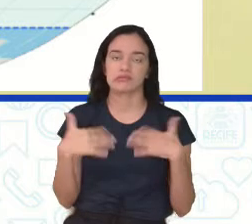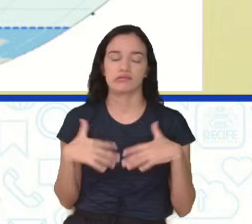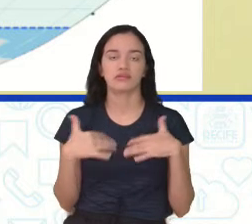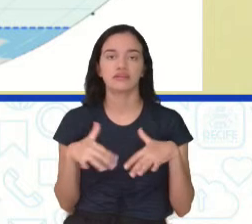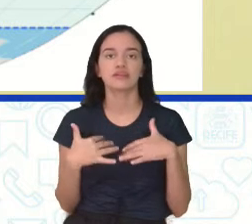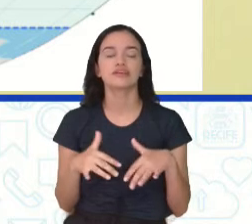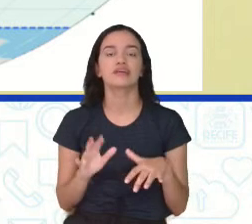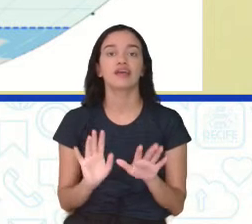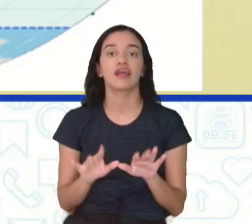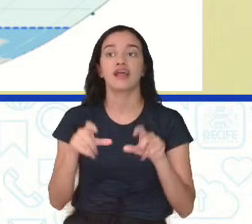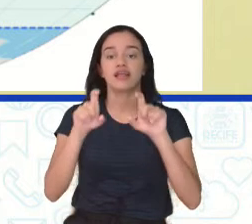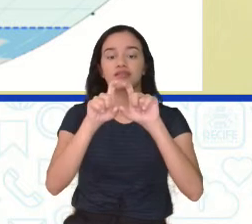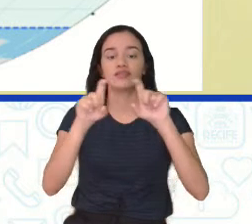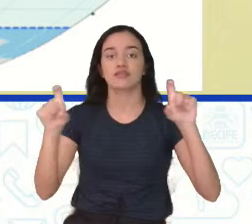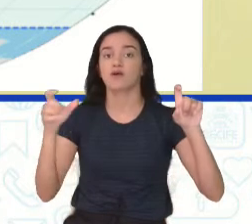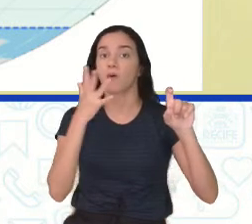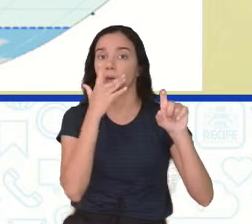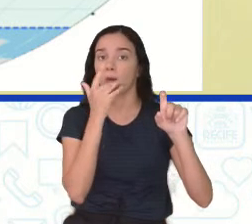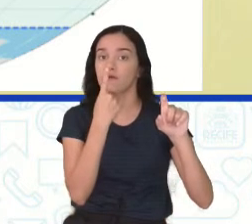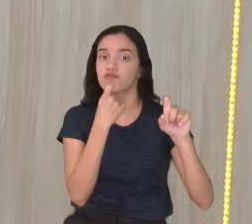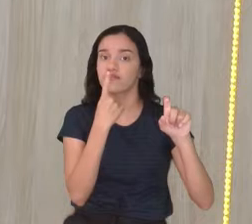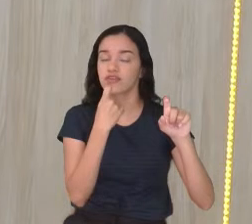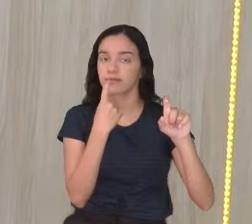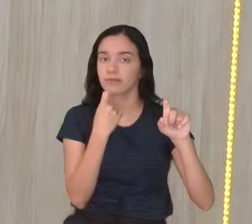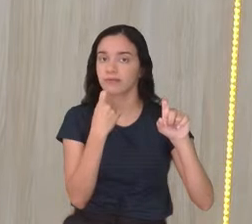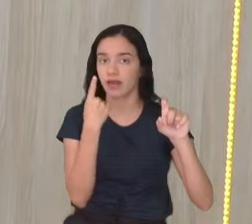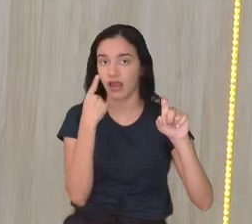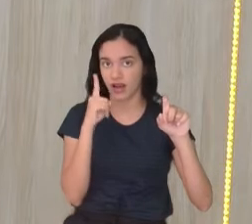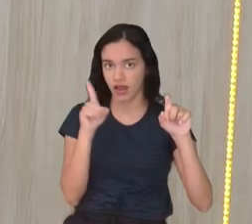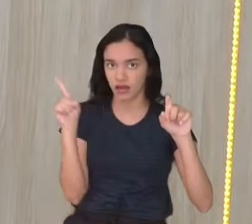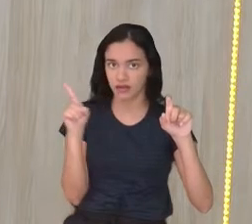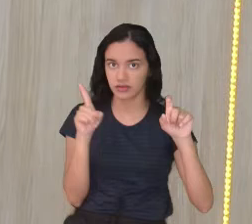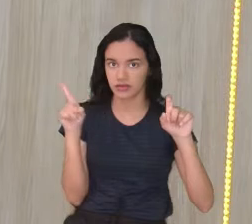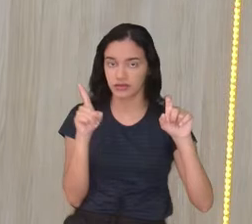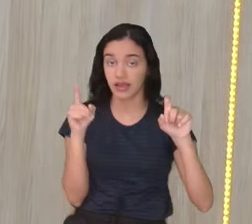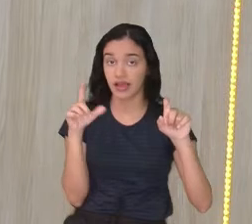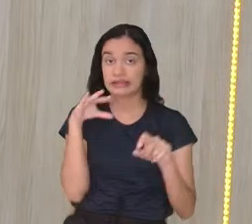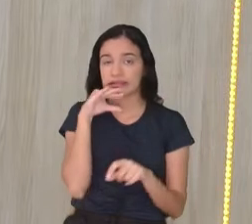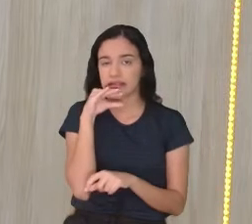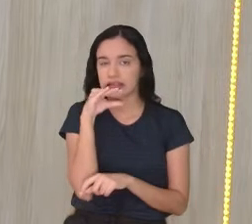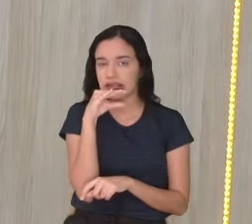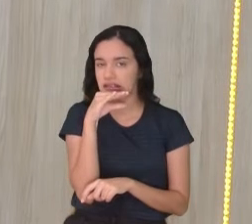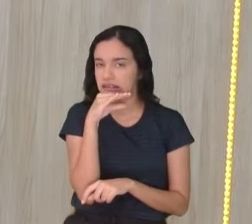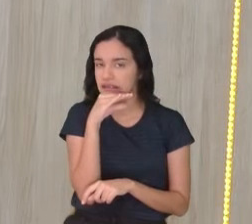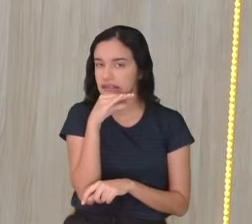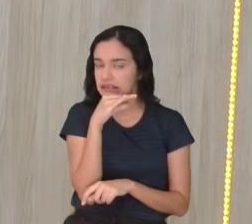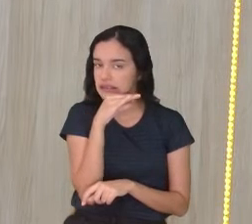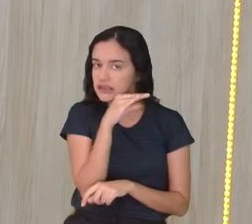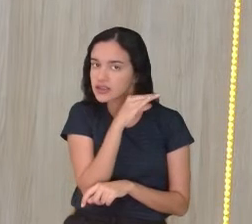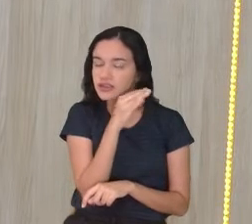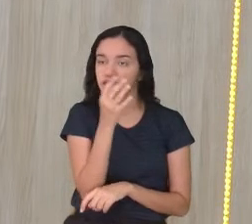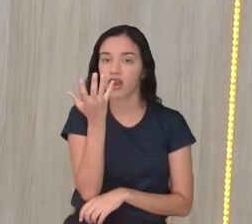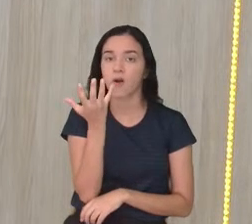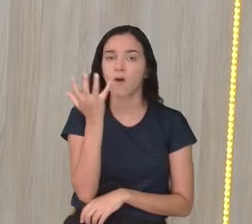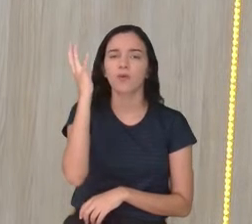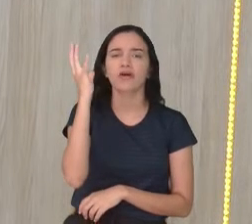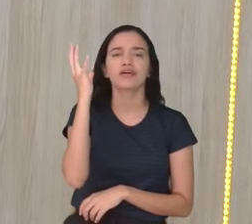essa faixazinha aí, ó, tende a ser uma faixa mais quente, com climas aqui,